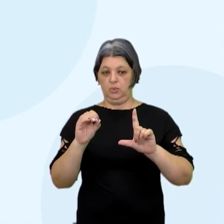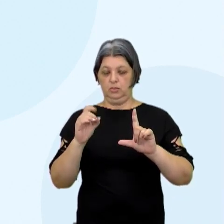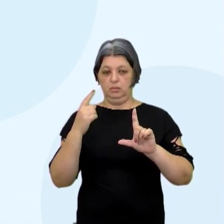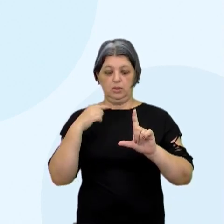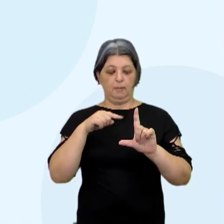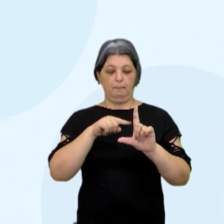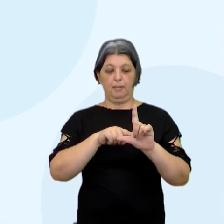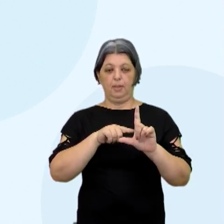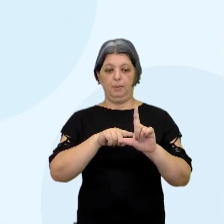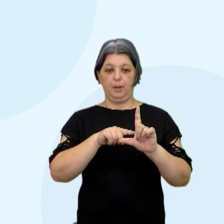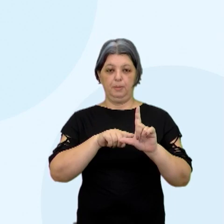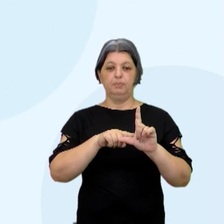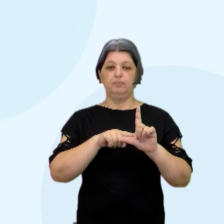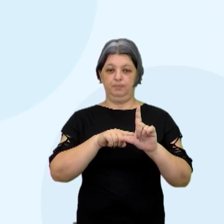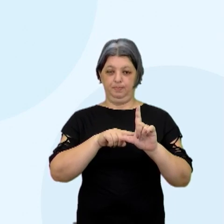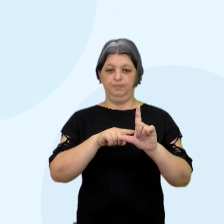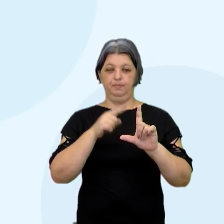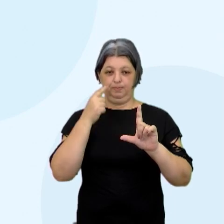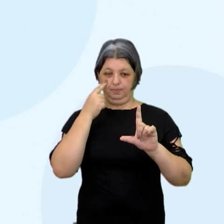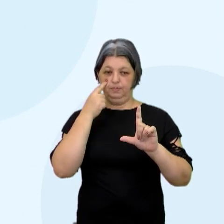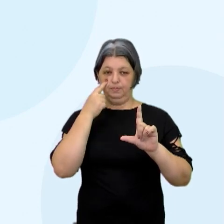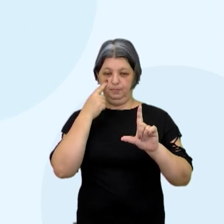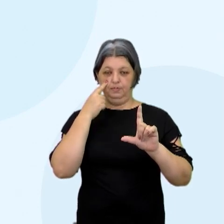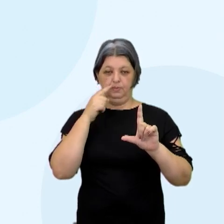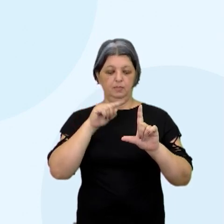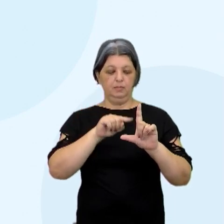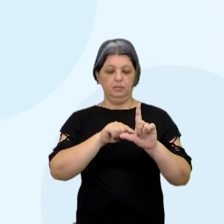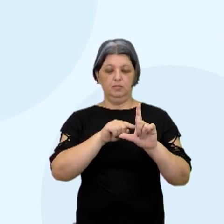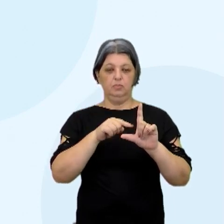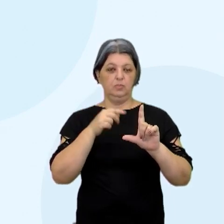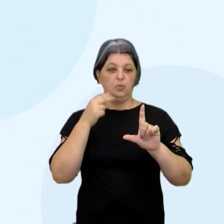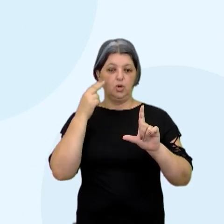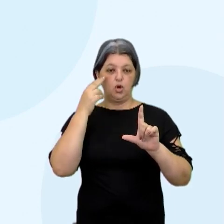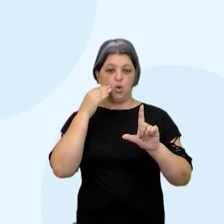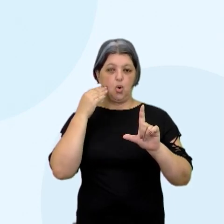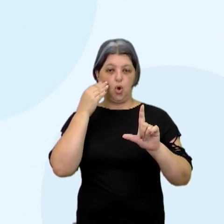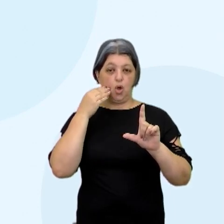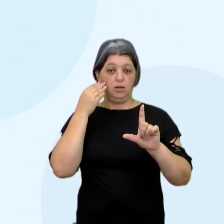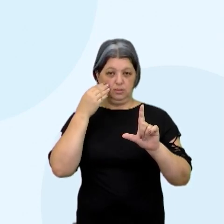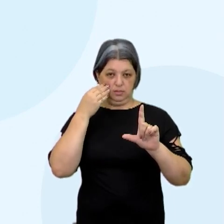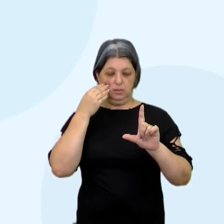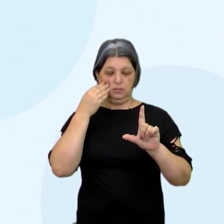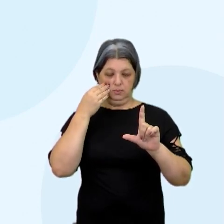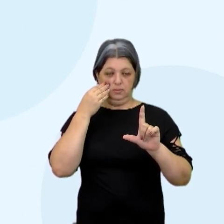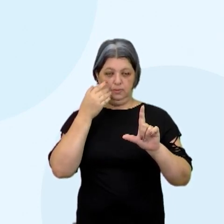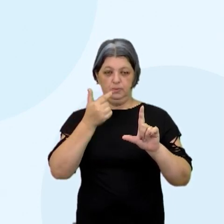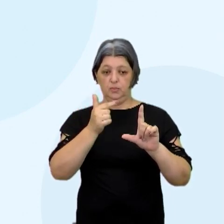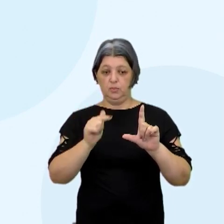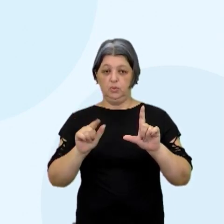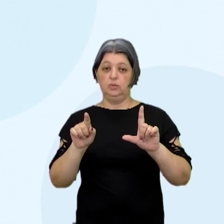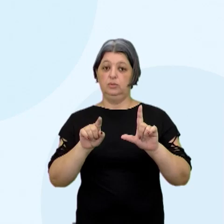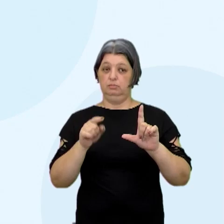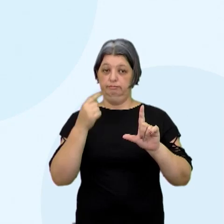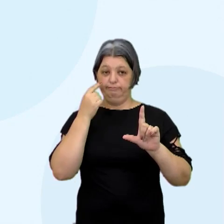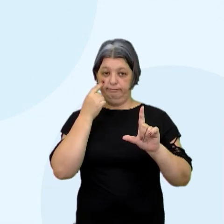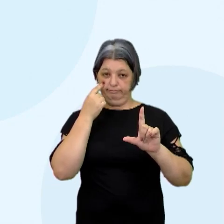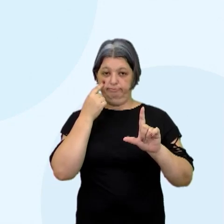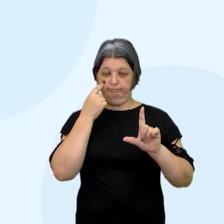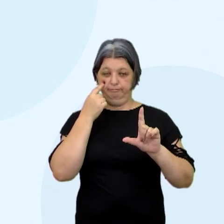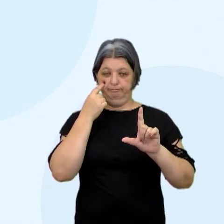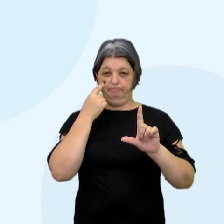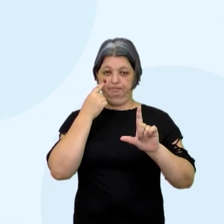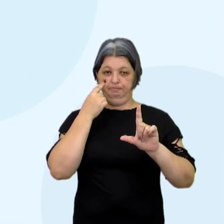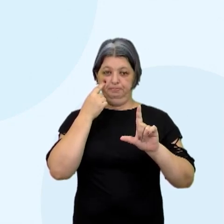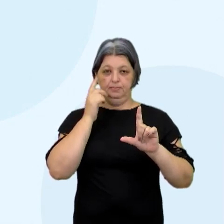nem desce vai ter um pão história aí nessa telinha coloquei aqui um pontinho de Rosa mesma coisa para o outro ó lápis em cima